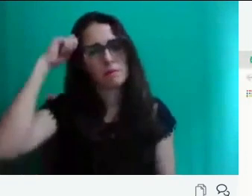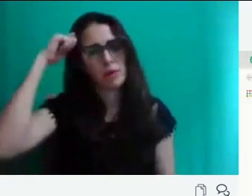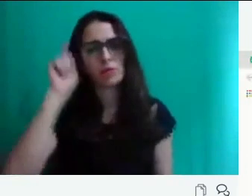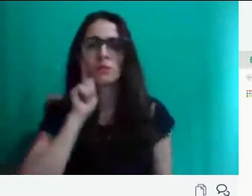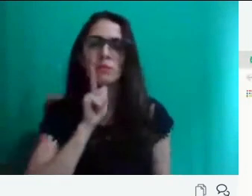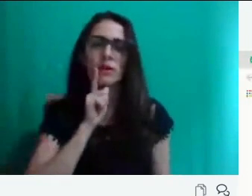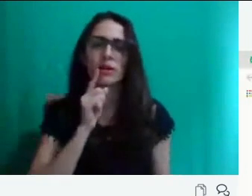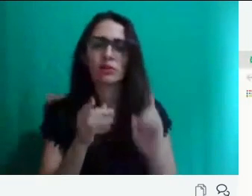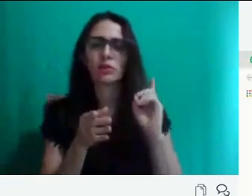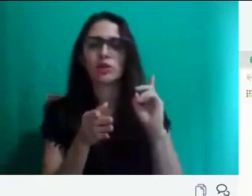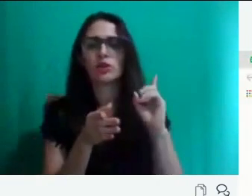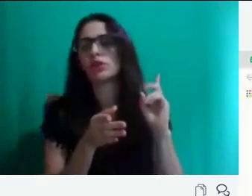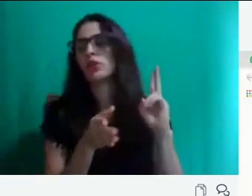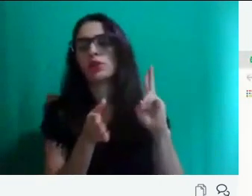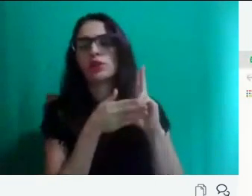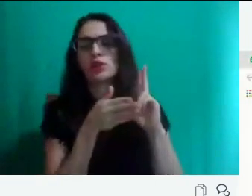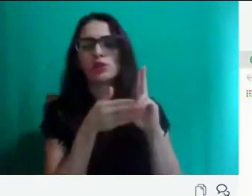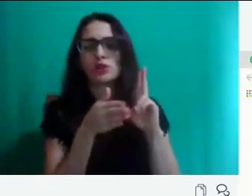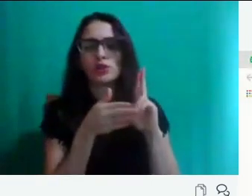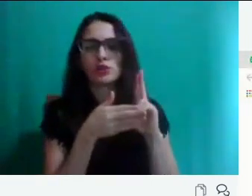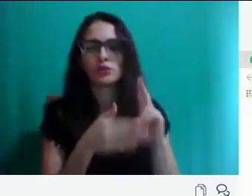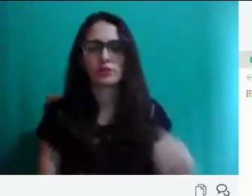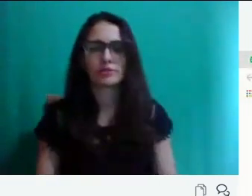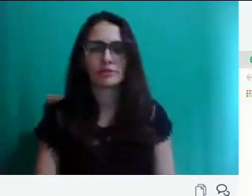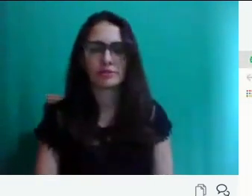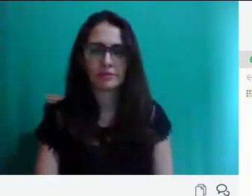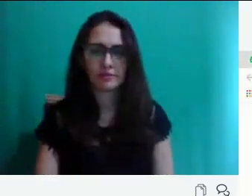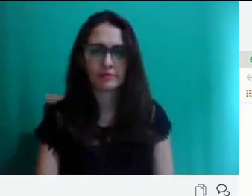e indígenas.